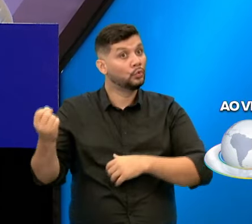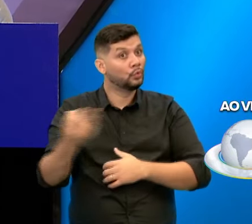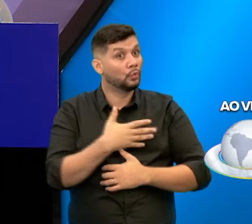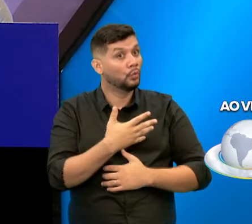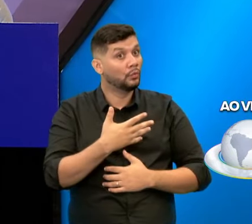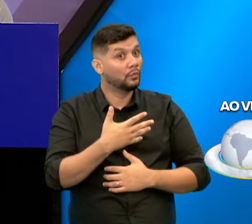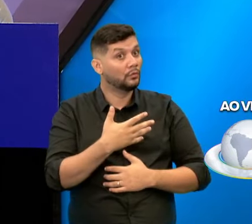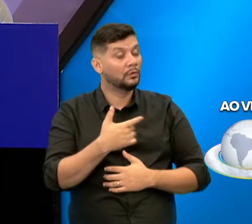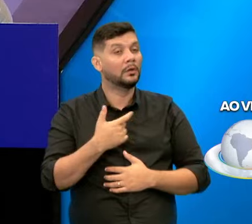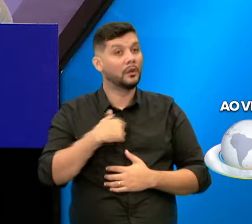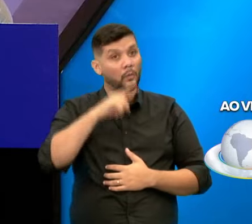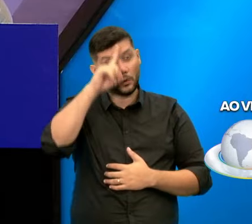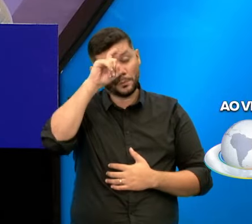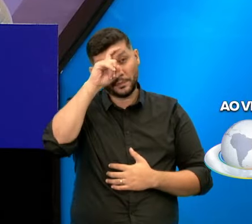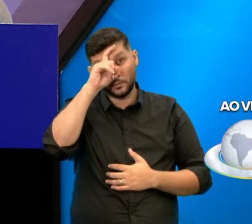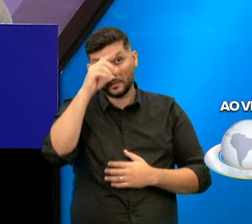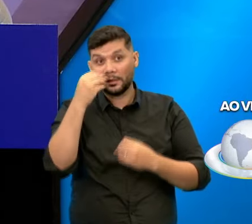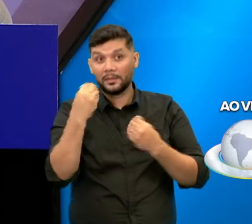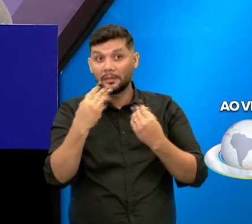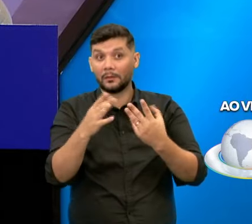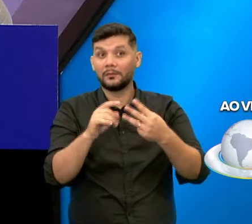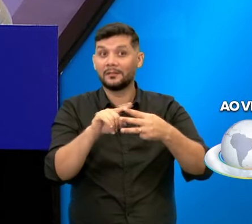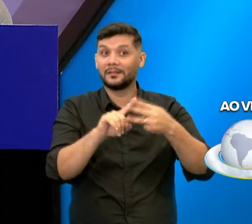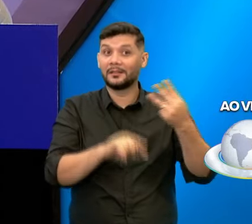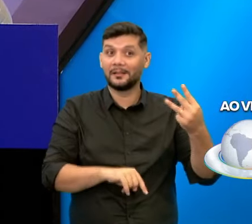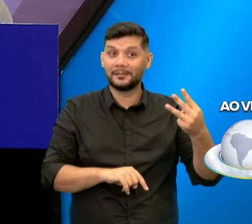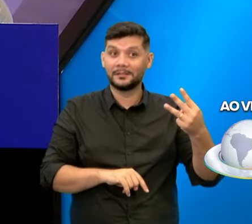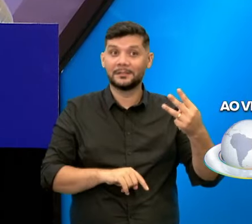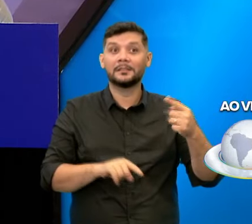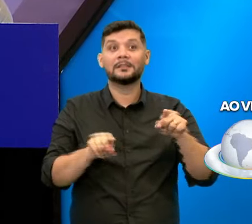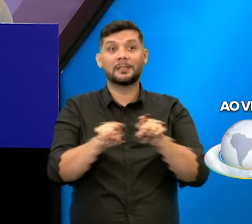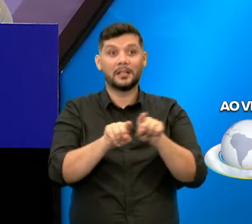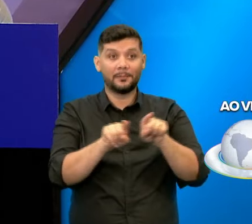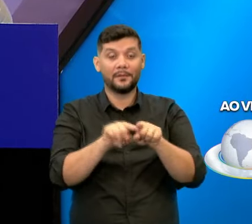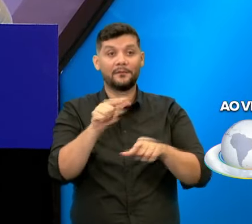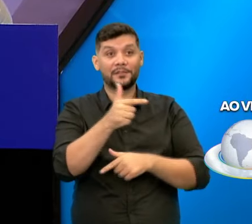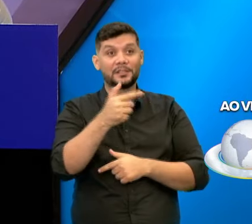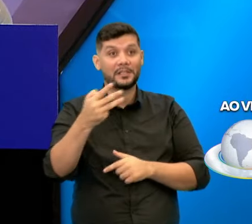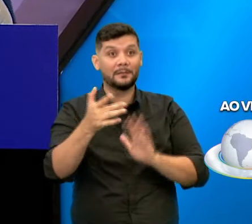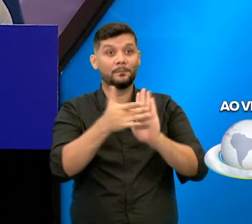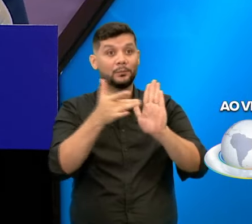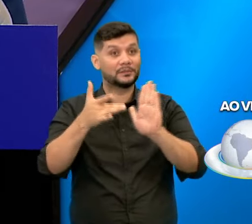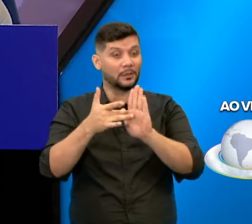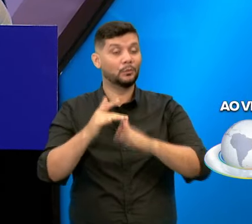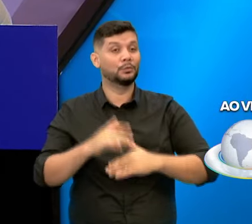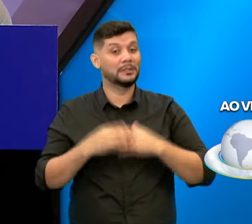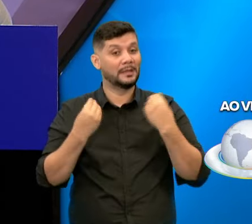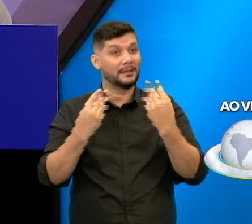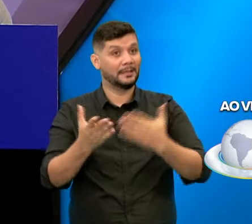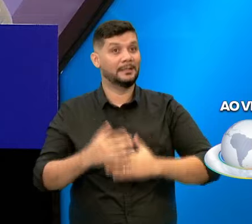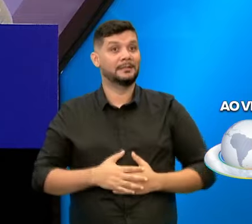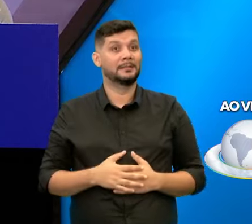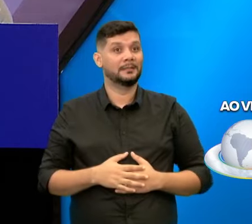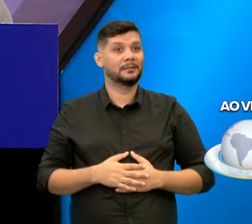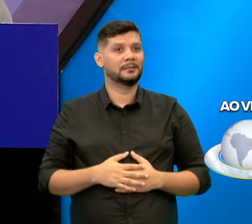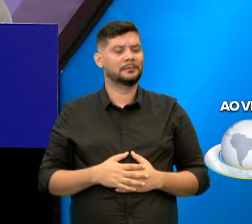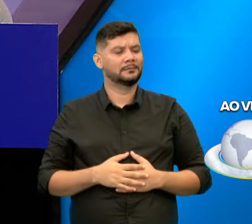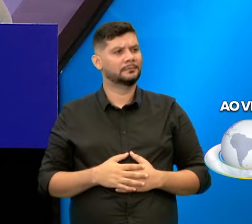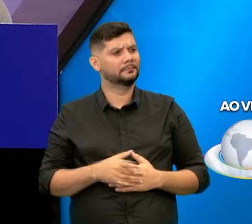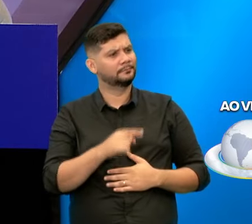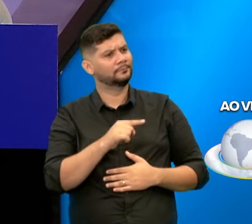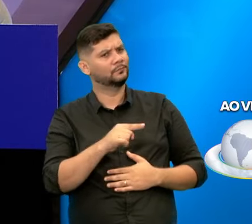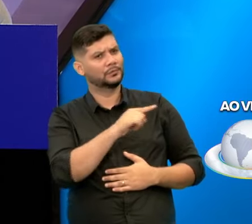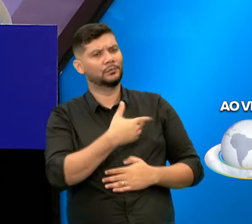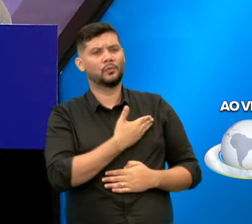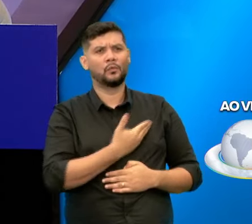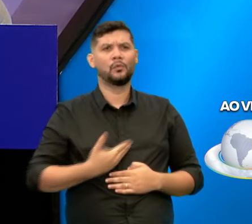Já entreguei 3 hospitais, entreguei 24 novos postos de saúde. E eu vou te perguntar uma coisa. Vocês do governo do estado,